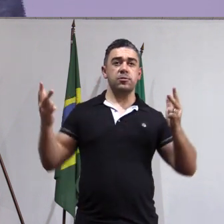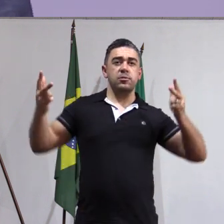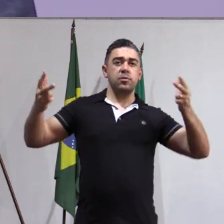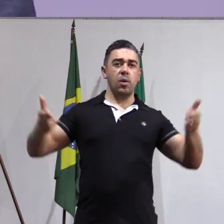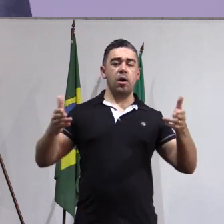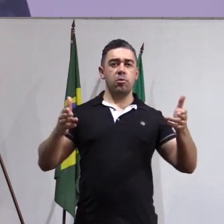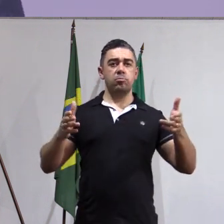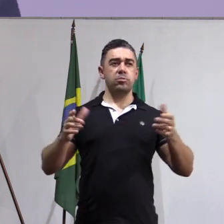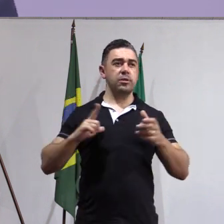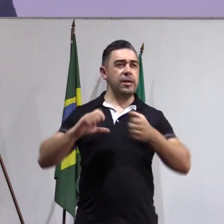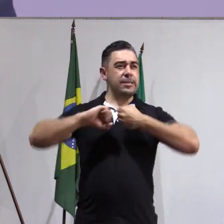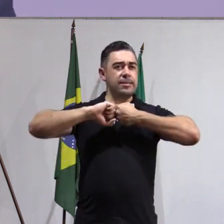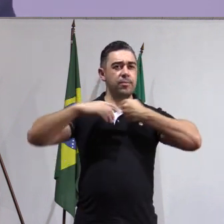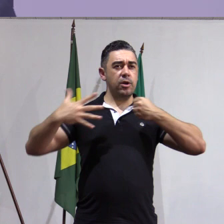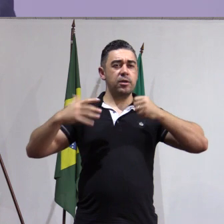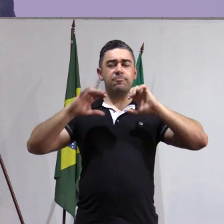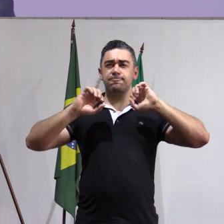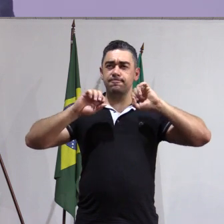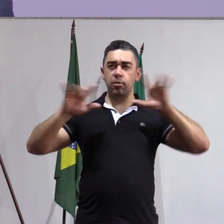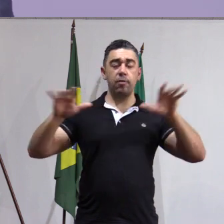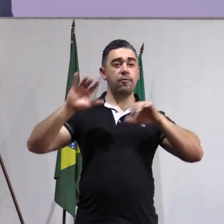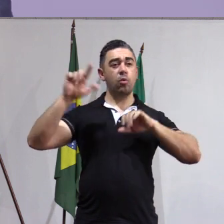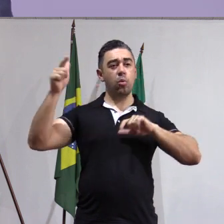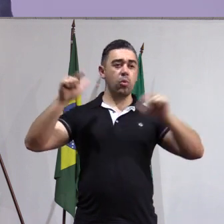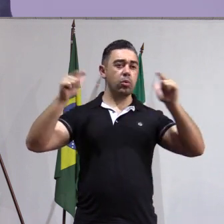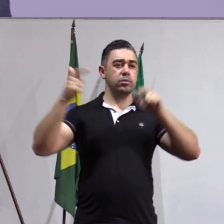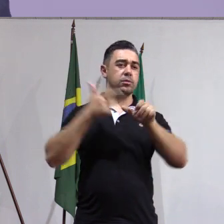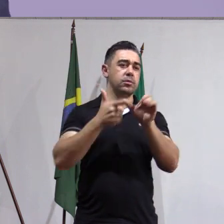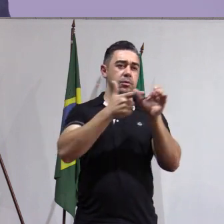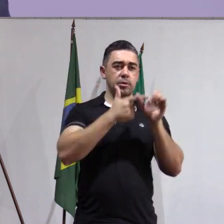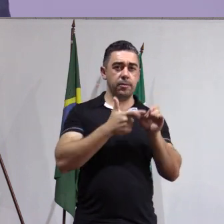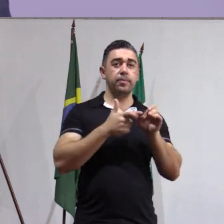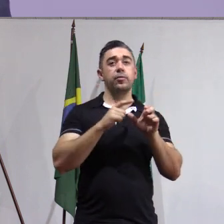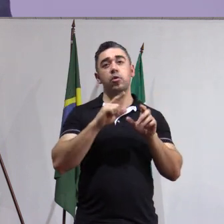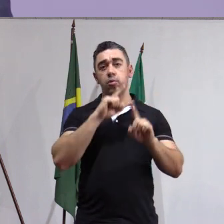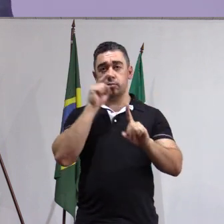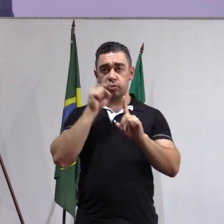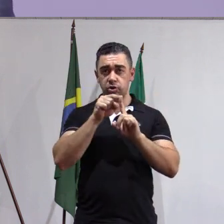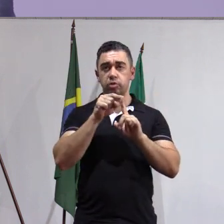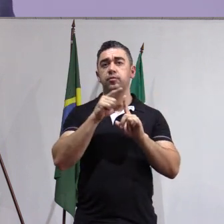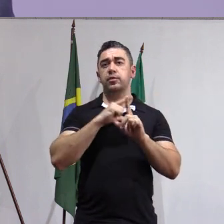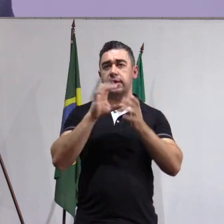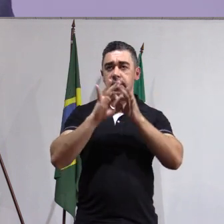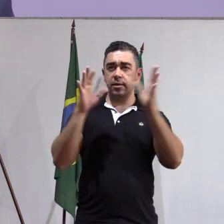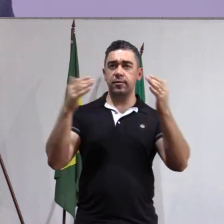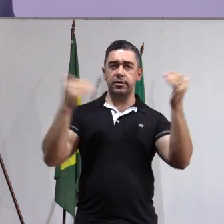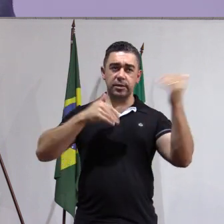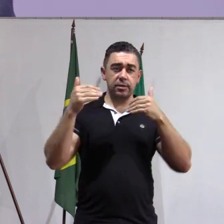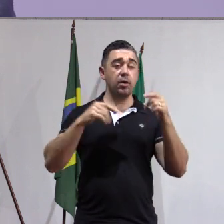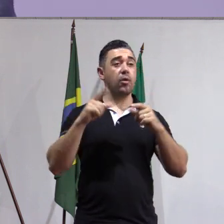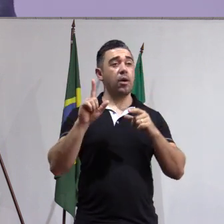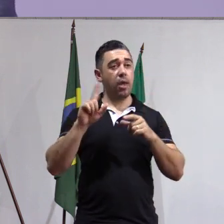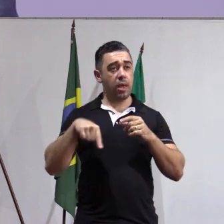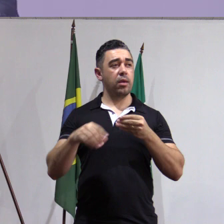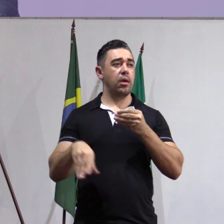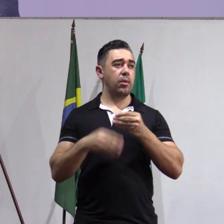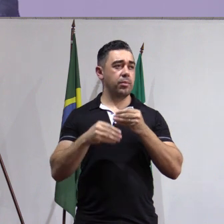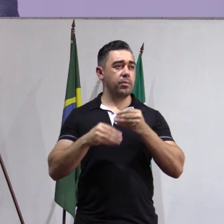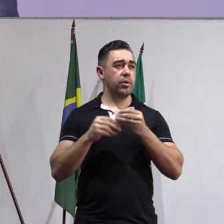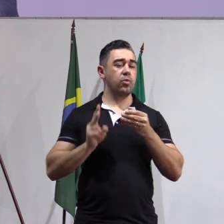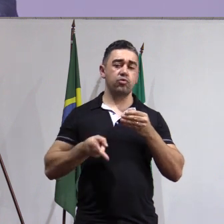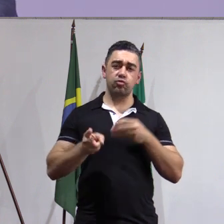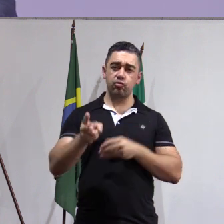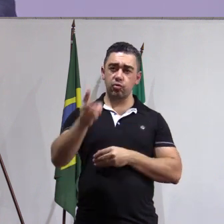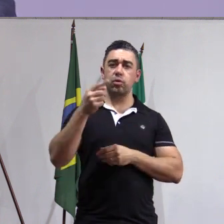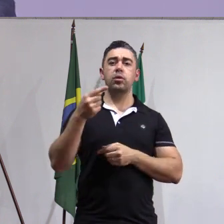o acesso para a população que vive fora das capitais. Esse objetivo de democratização, aliás, é complementado pela continuidade